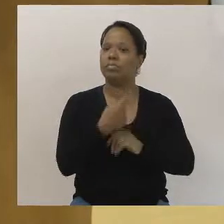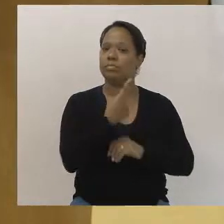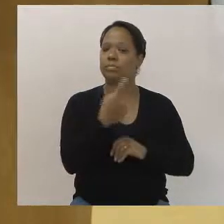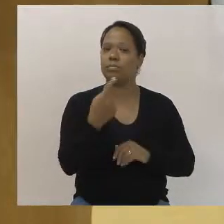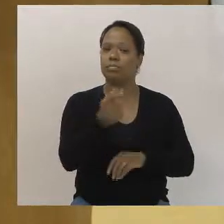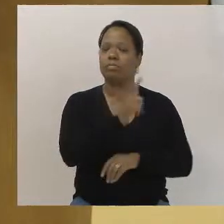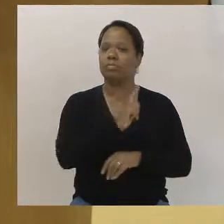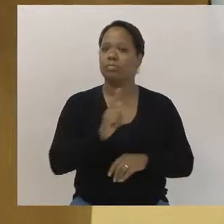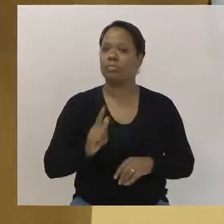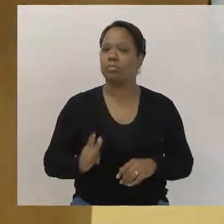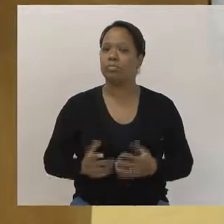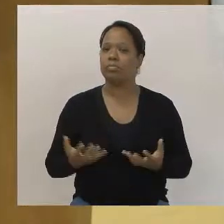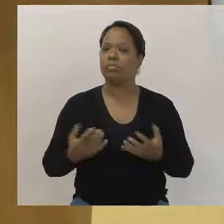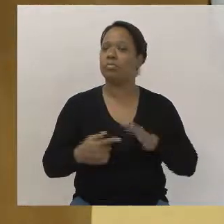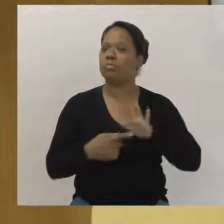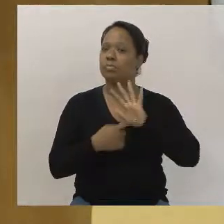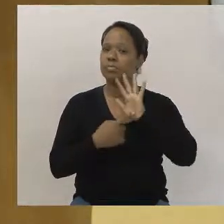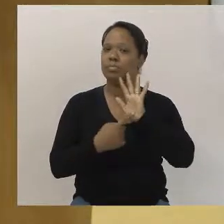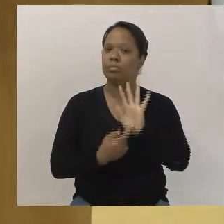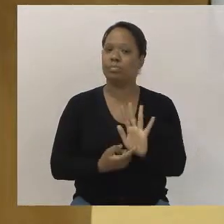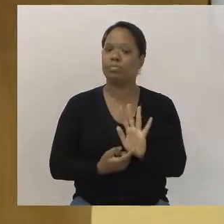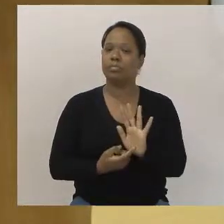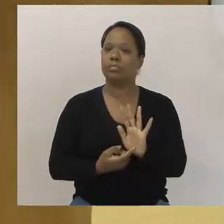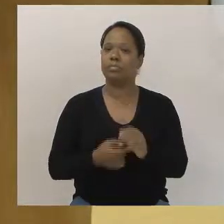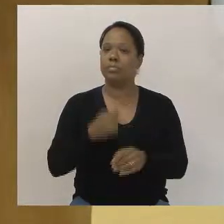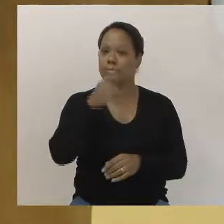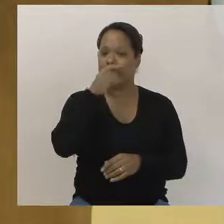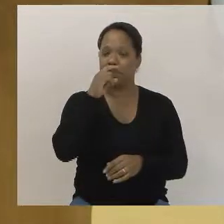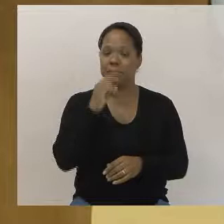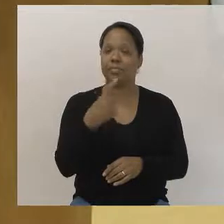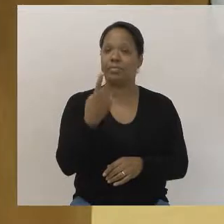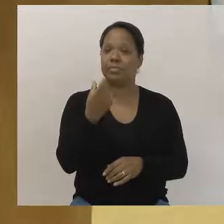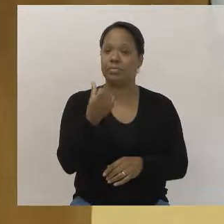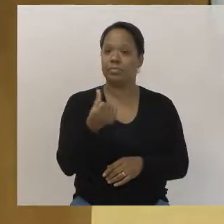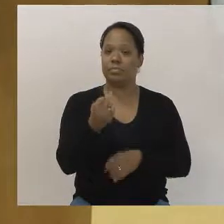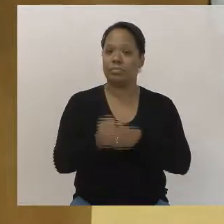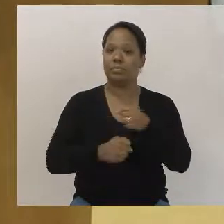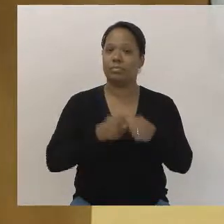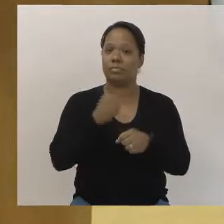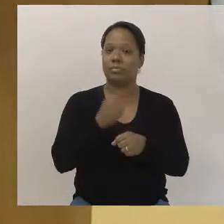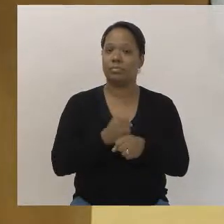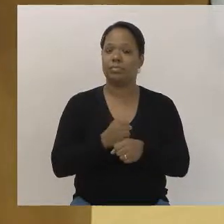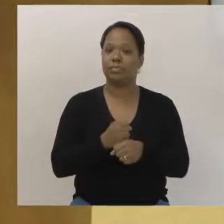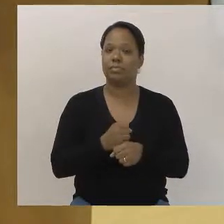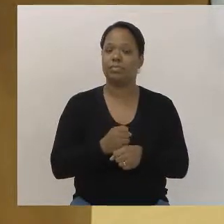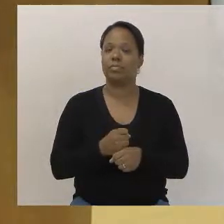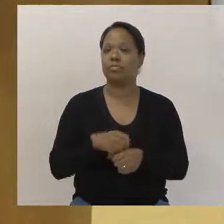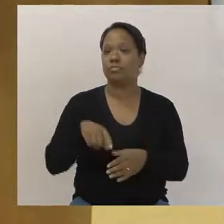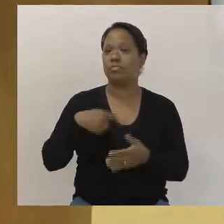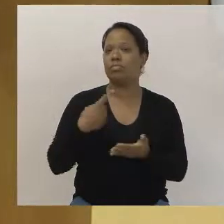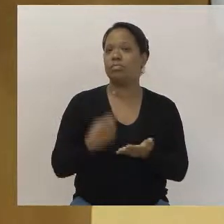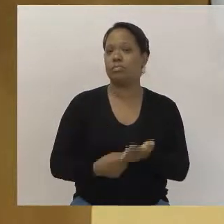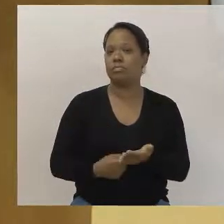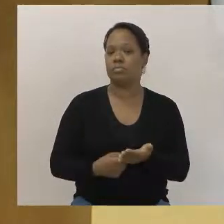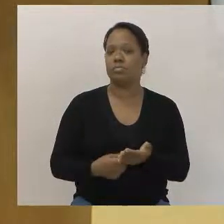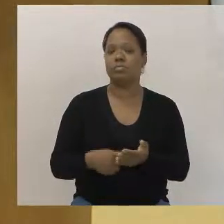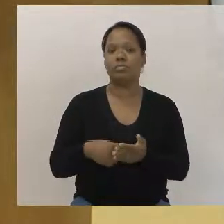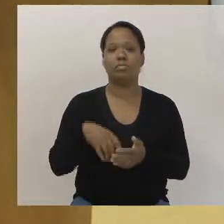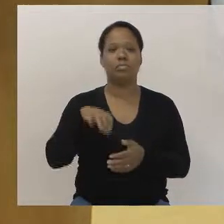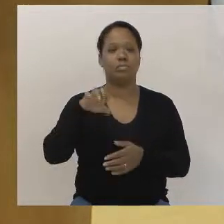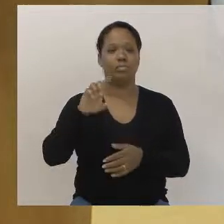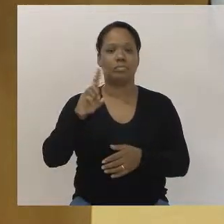governo quer deixar marca o governo que ficou 16 anos que já foi deixar uma marca que foi o educamais